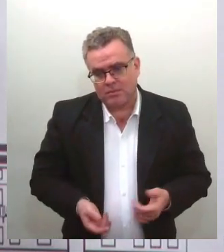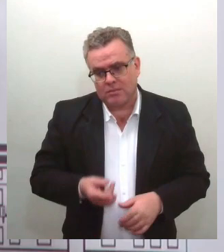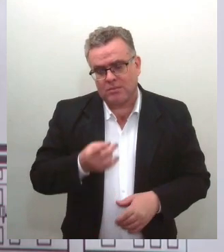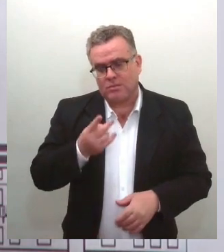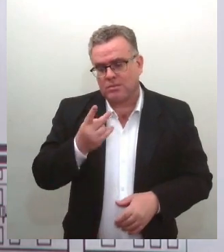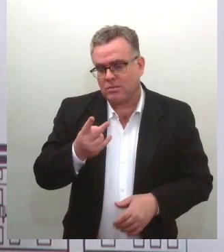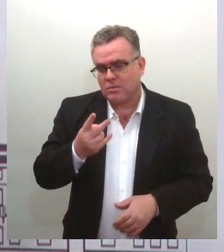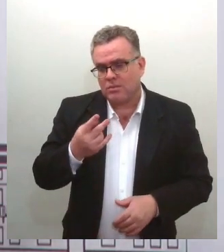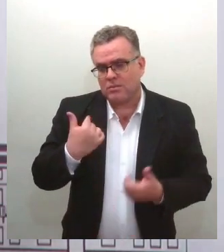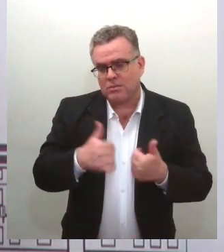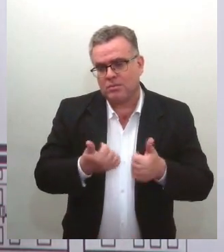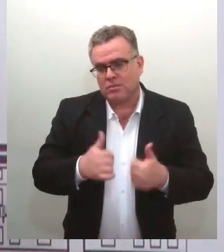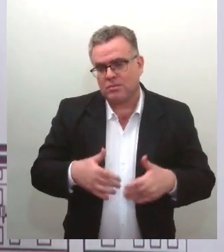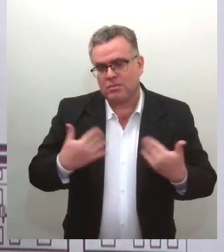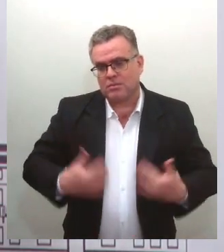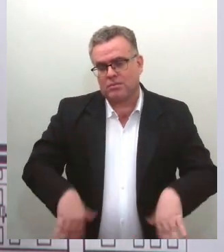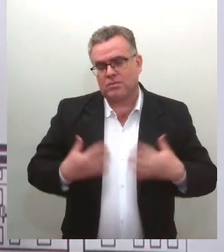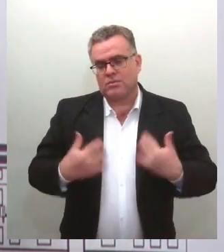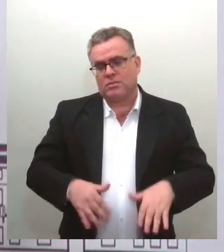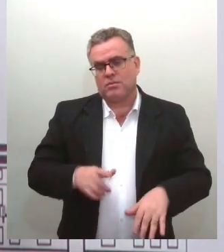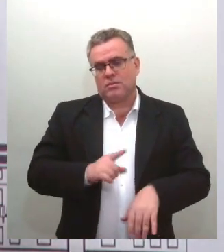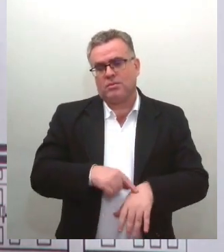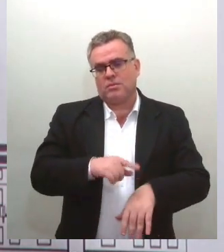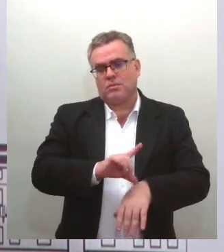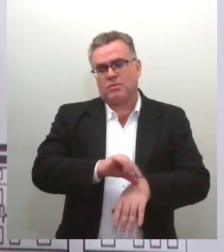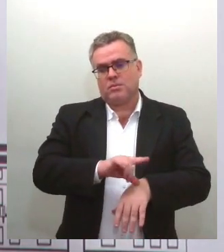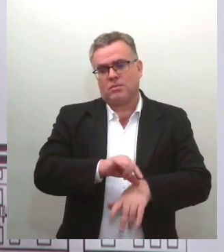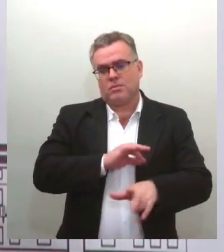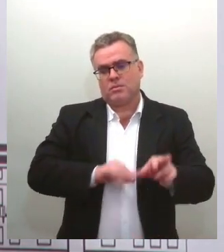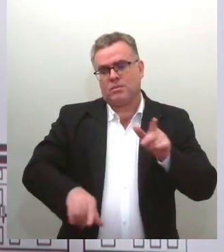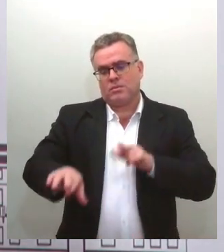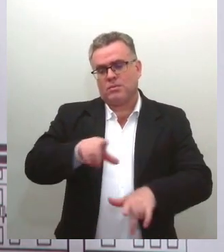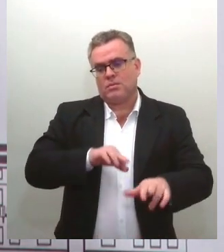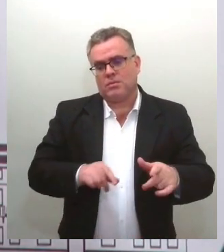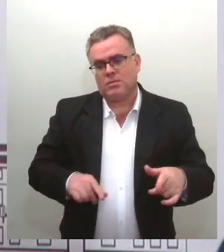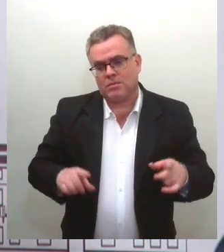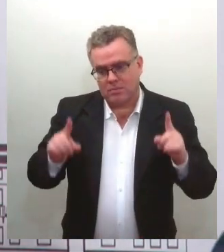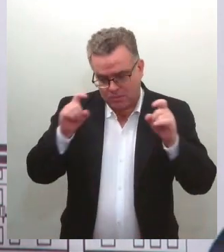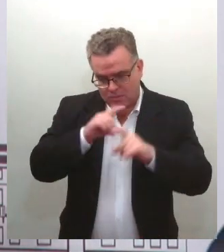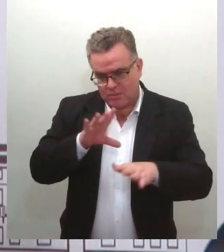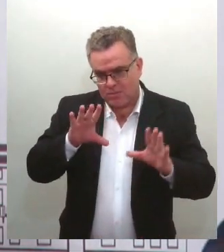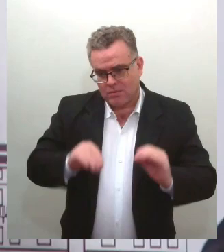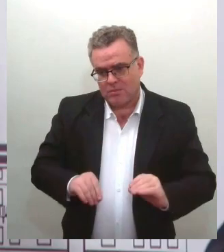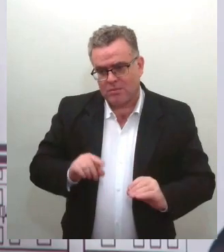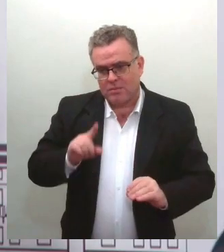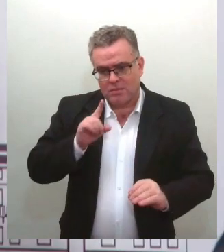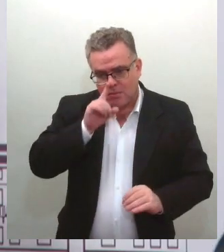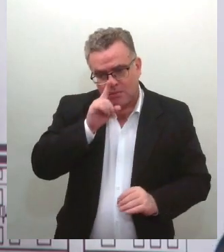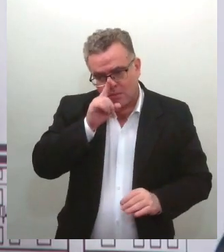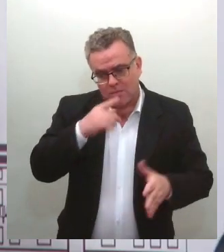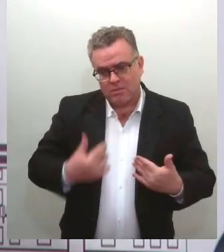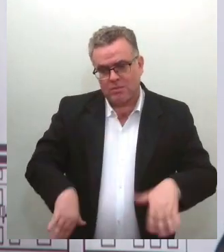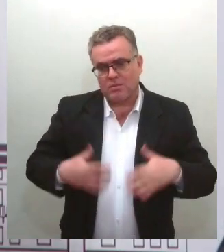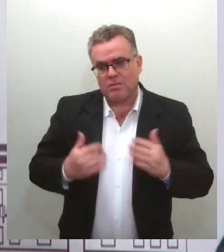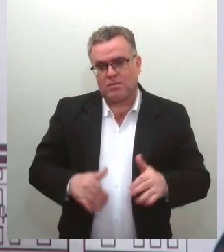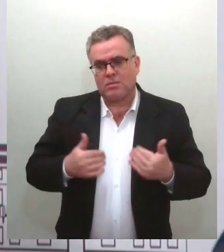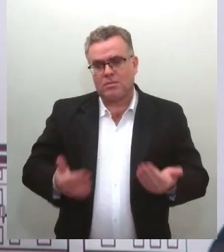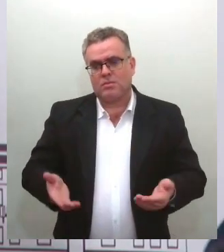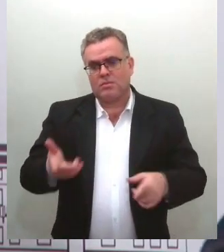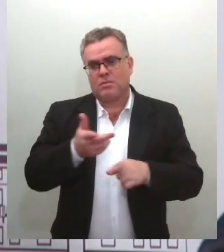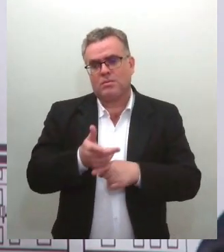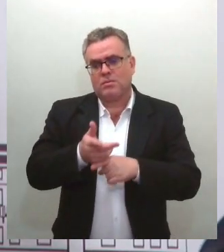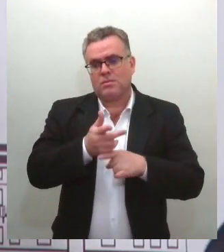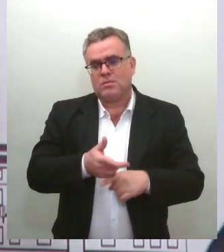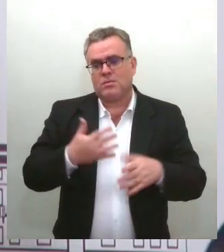muito diferentes. Eles ficam à noite lá, tem vídeos nas redes sociais mostrando eles esperando os ônibus à